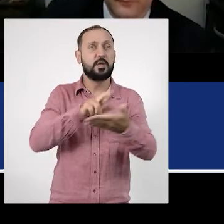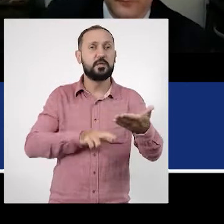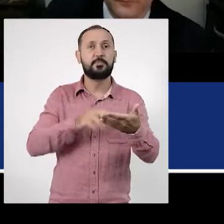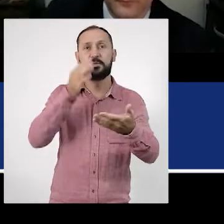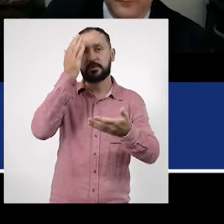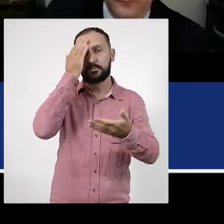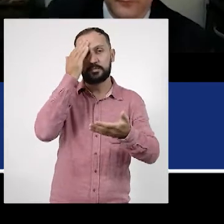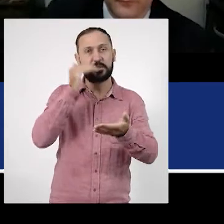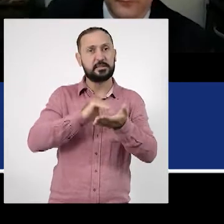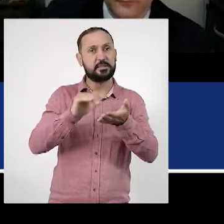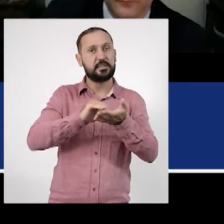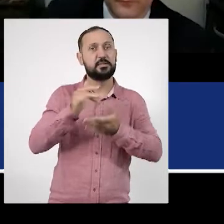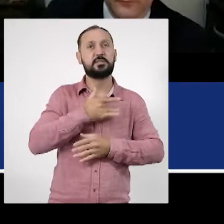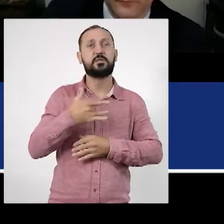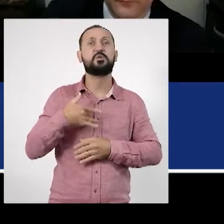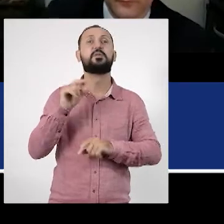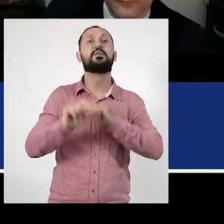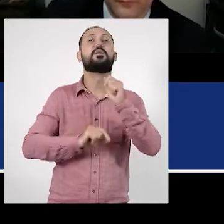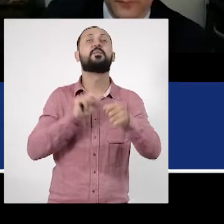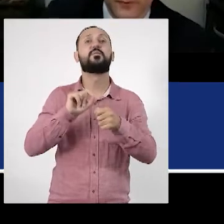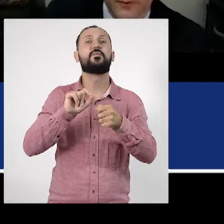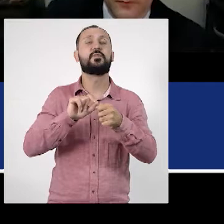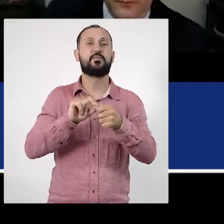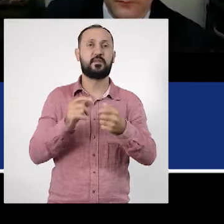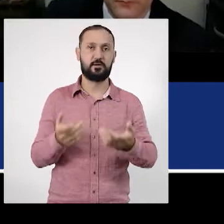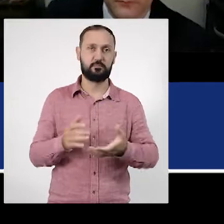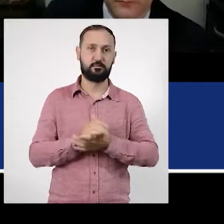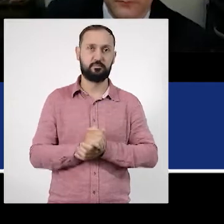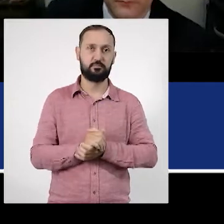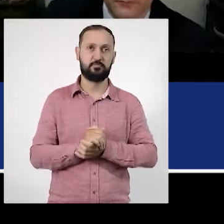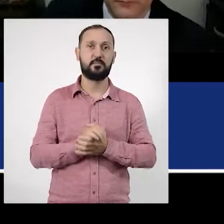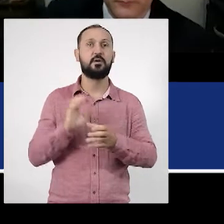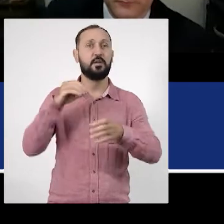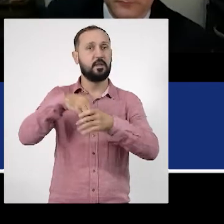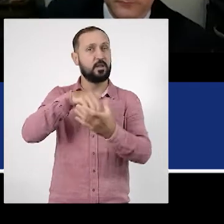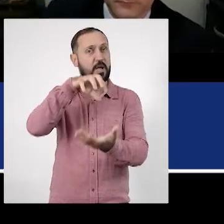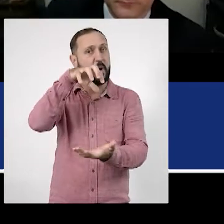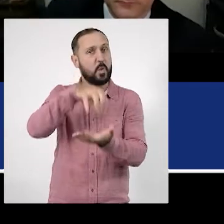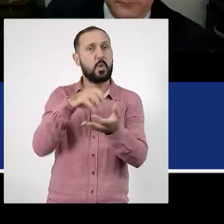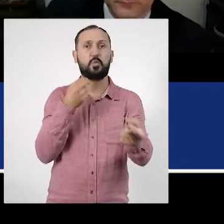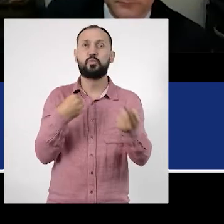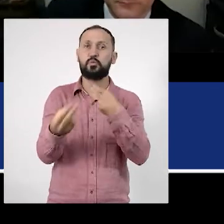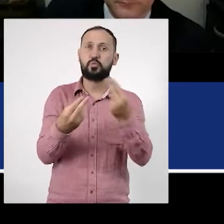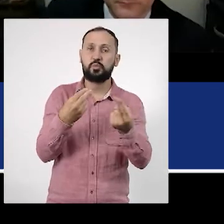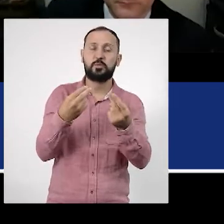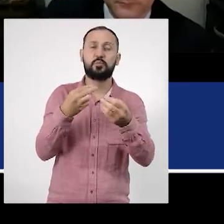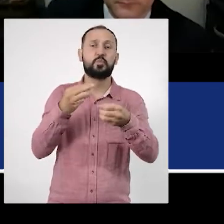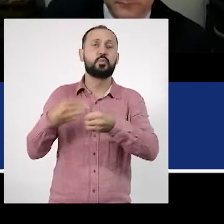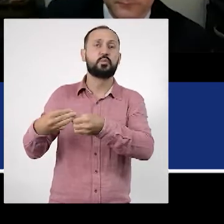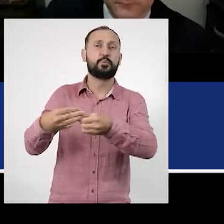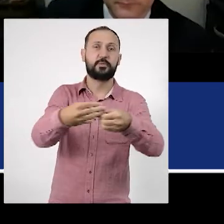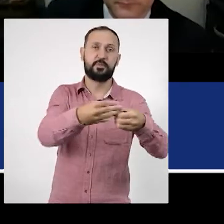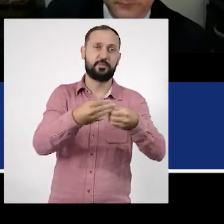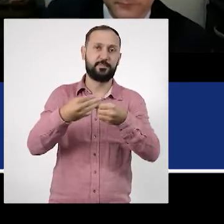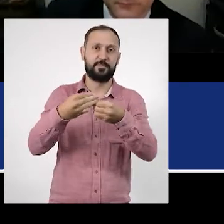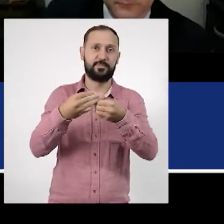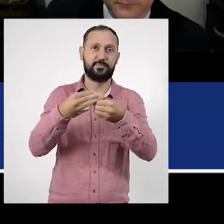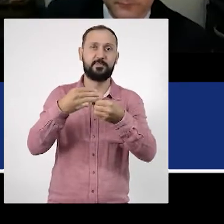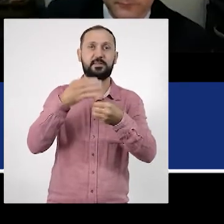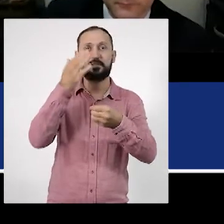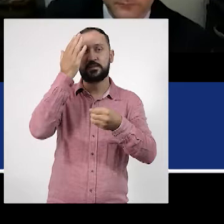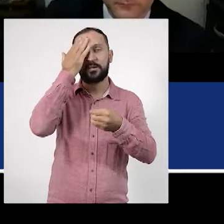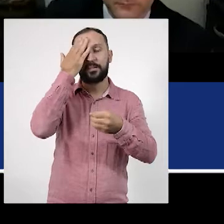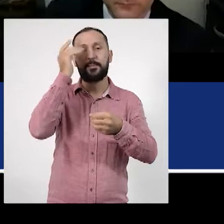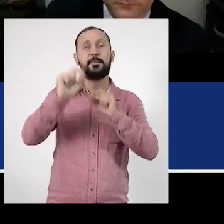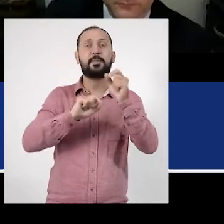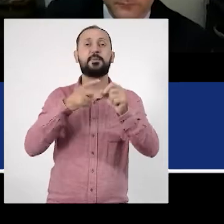da Secretaria de Saúde, o que está sendo feito, né, nas aldeias indígenas, no interior do Estado, para a gente poder até